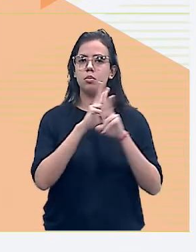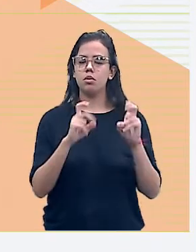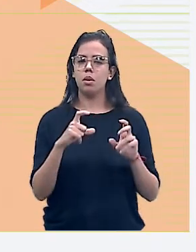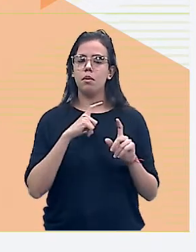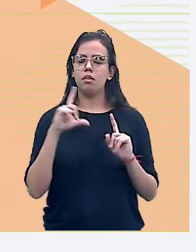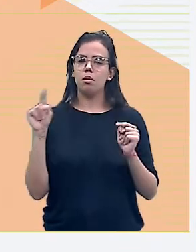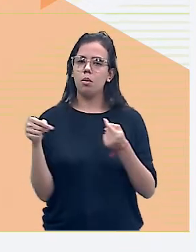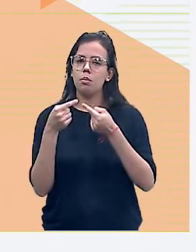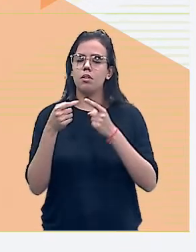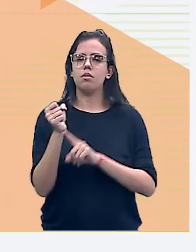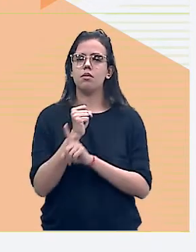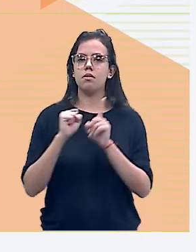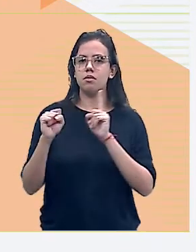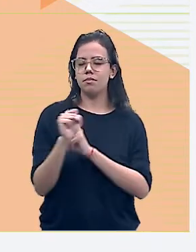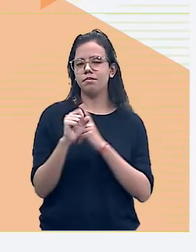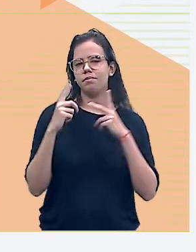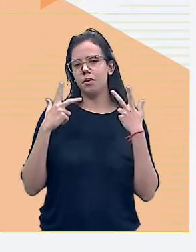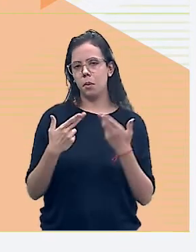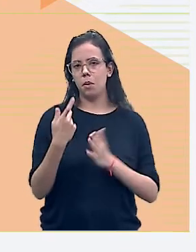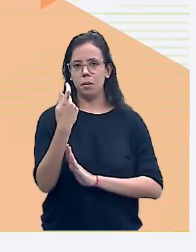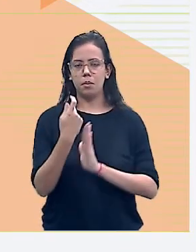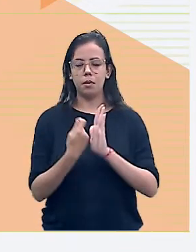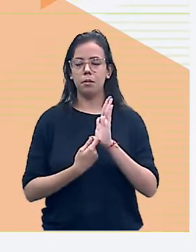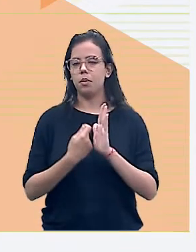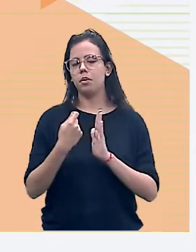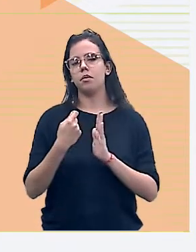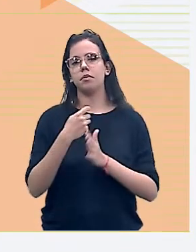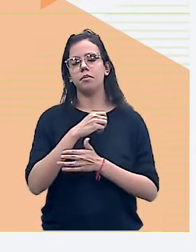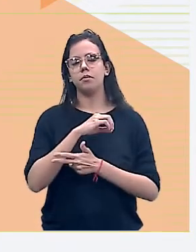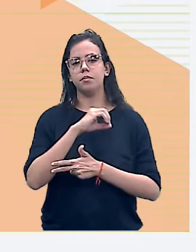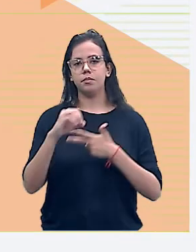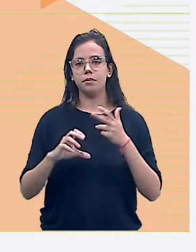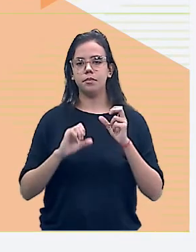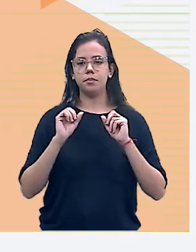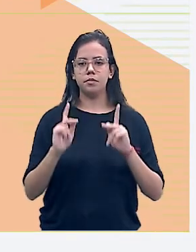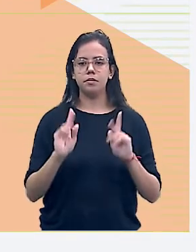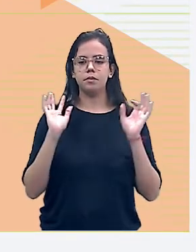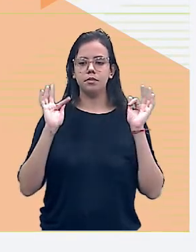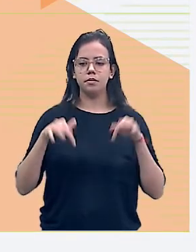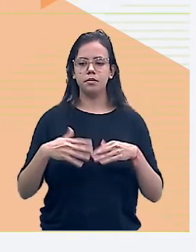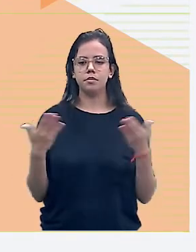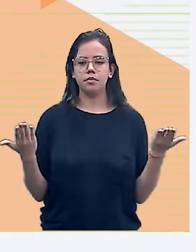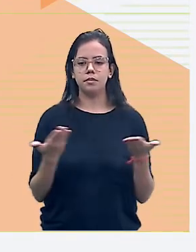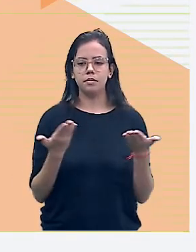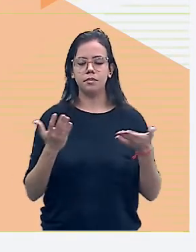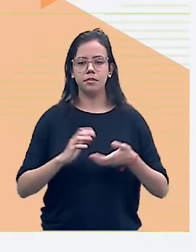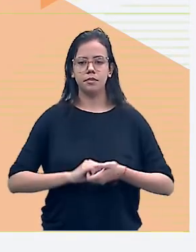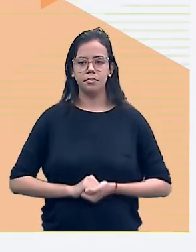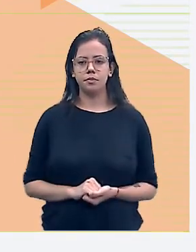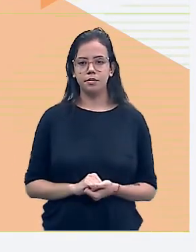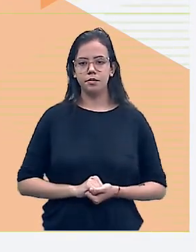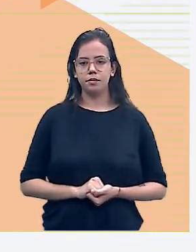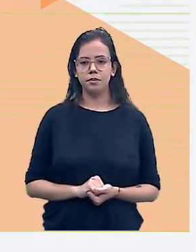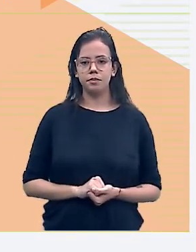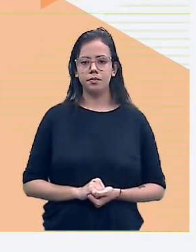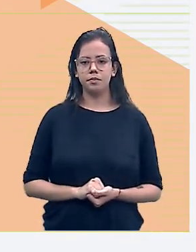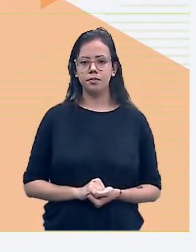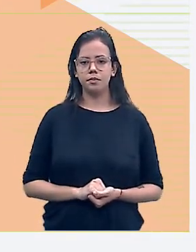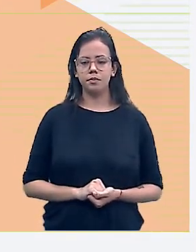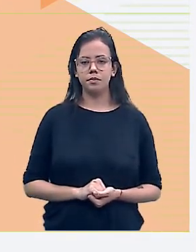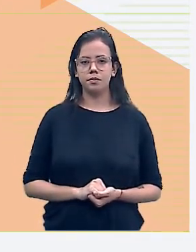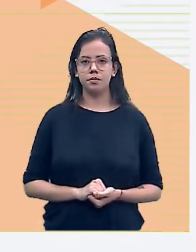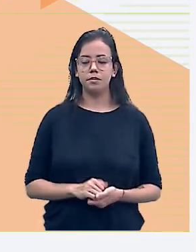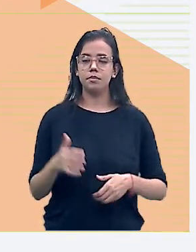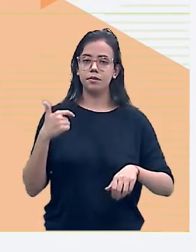social que é o caso do Enem beleza é para gente encerrar aqui nós vamos para o parágrafo de estado